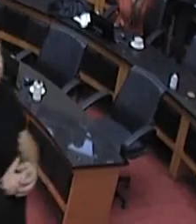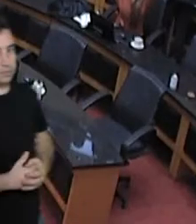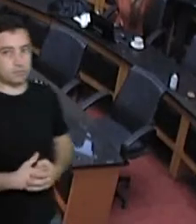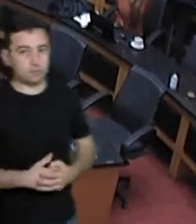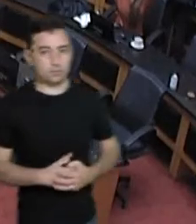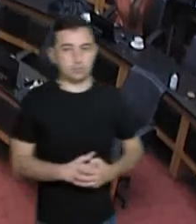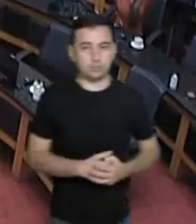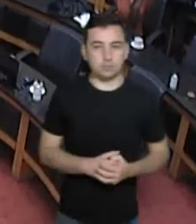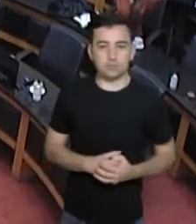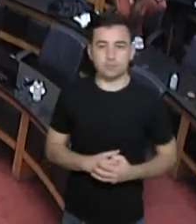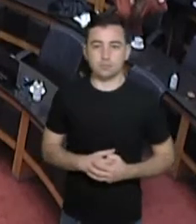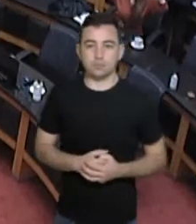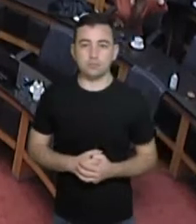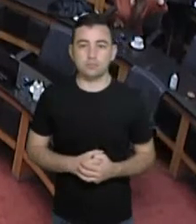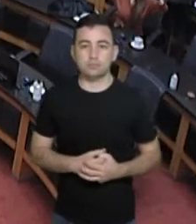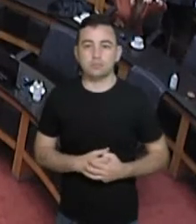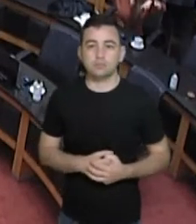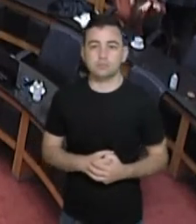Não estou ouvindo, deputado.